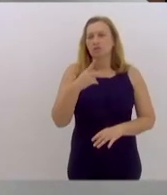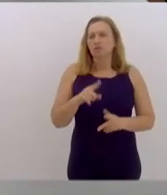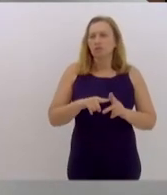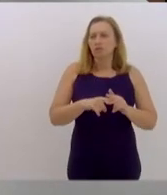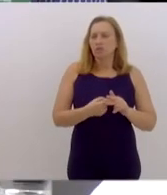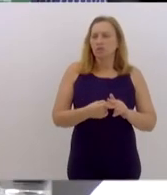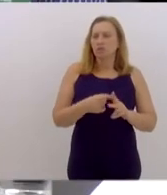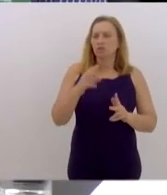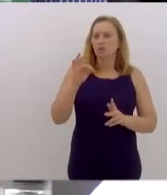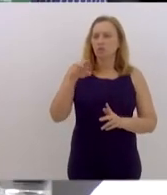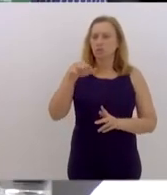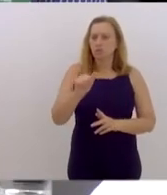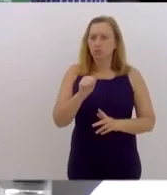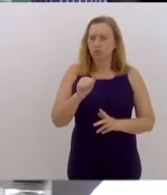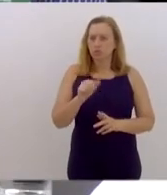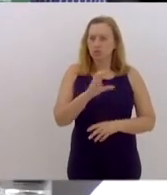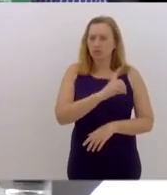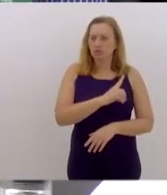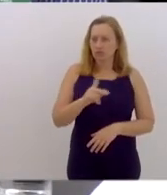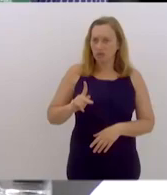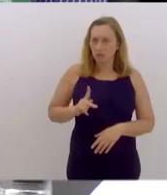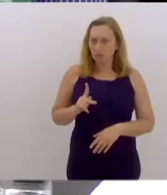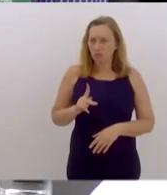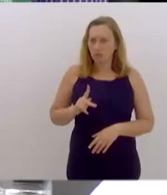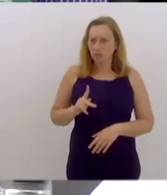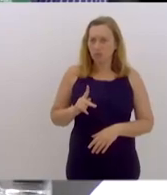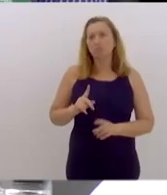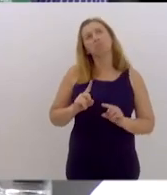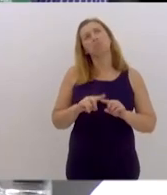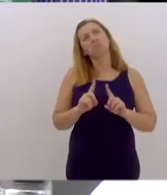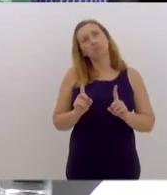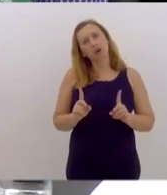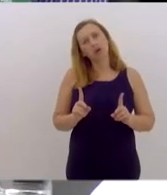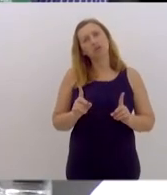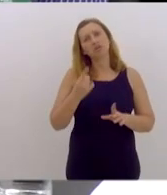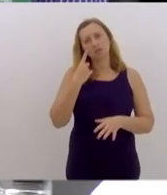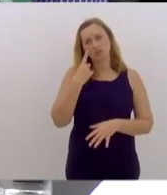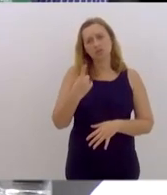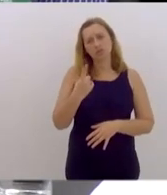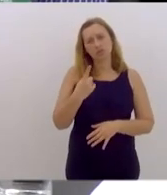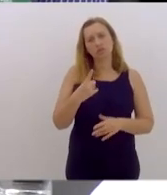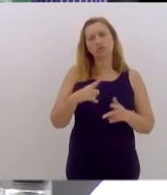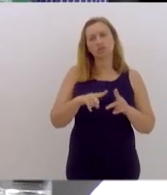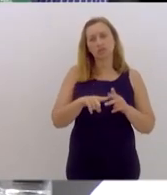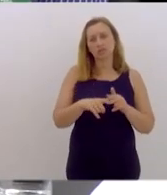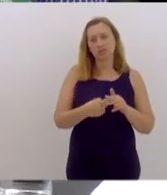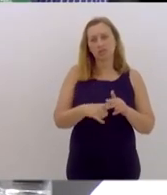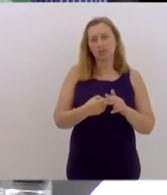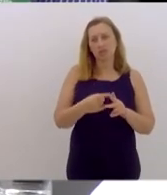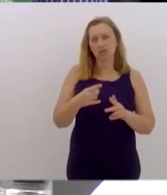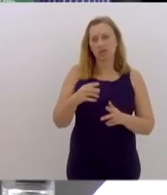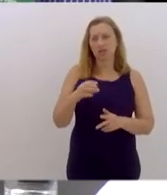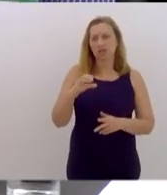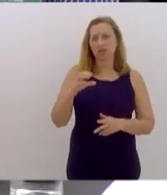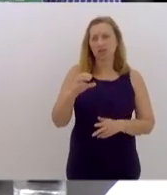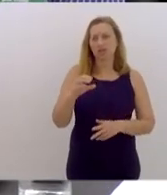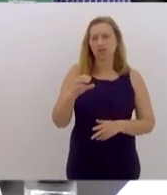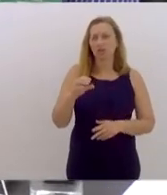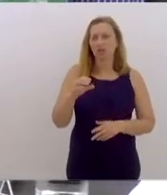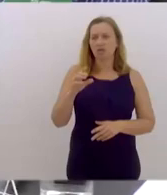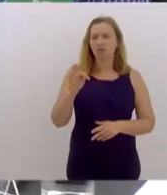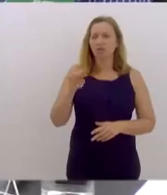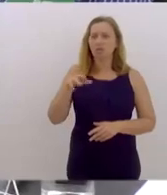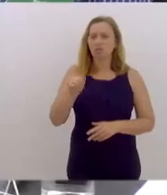teus conduta quando defensoria mas eu já vi termos de ajuste de Conduta que entre o MP EA defensoria